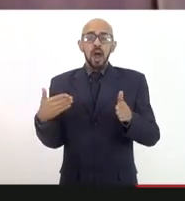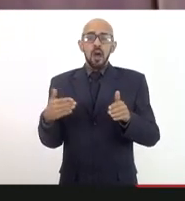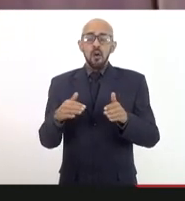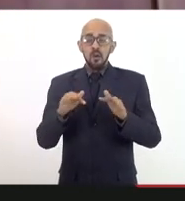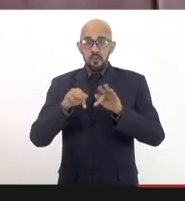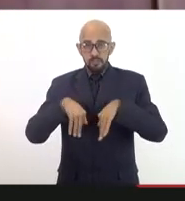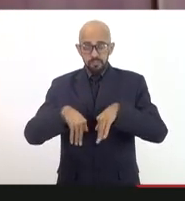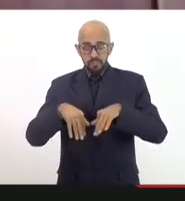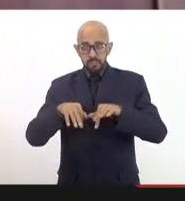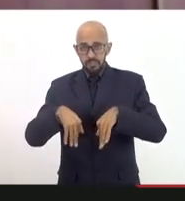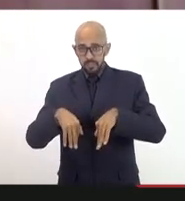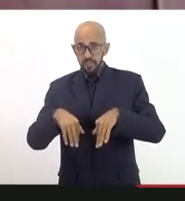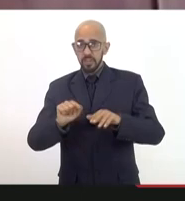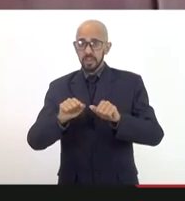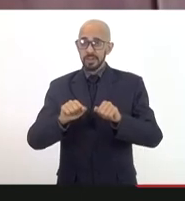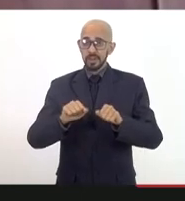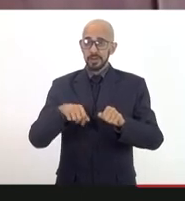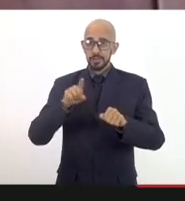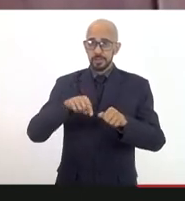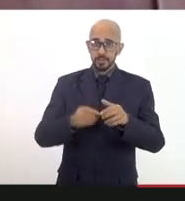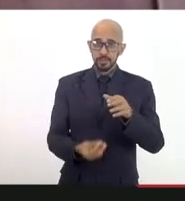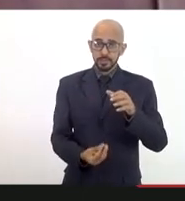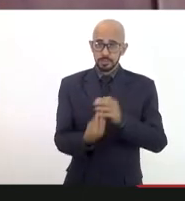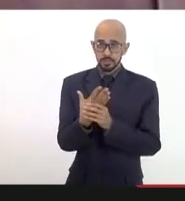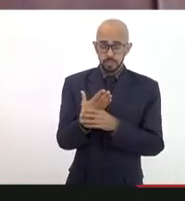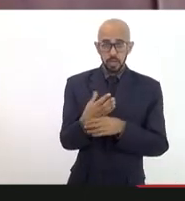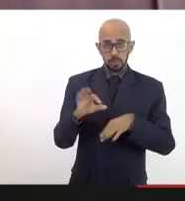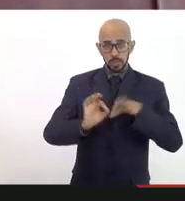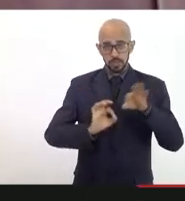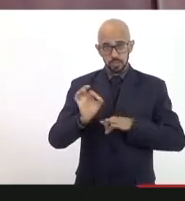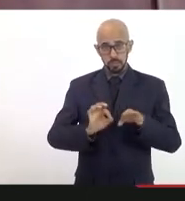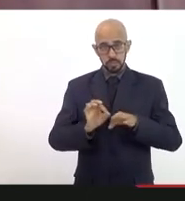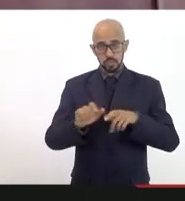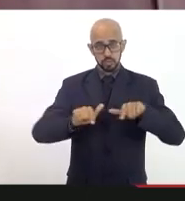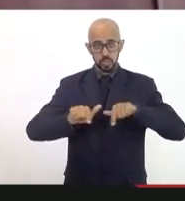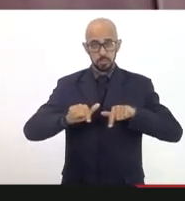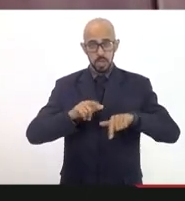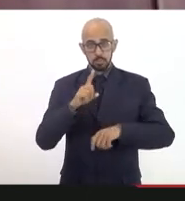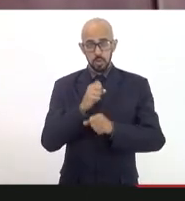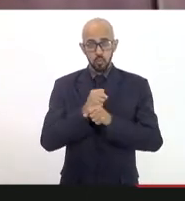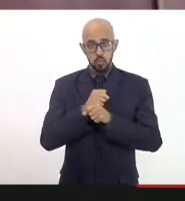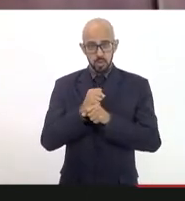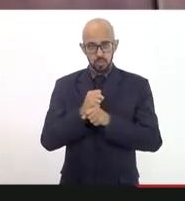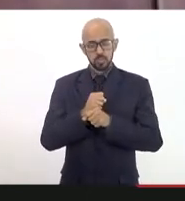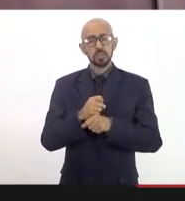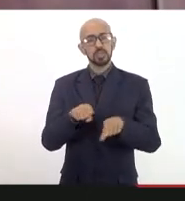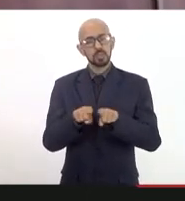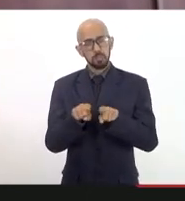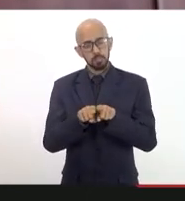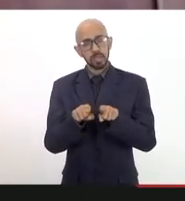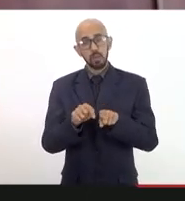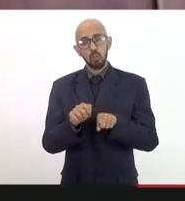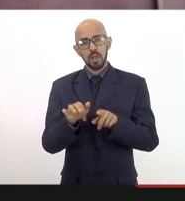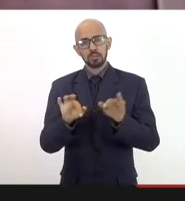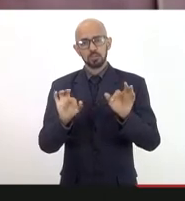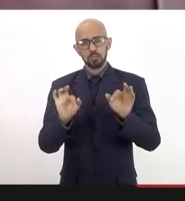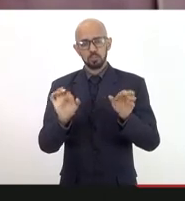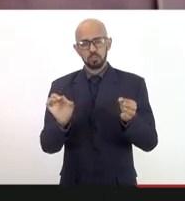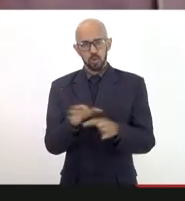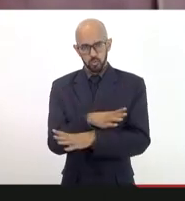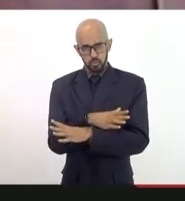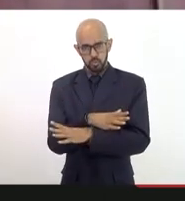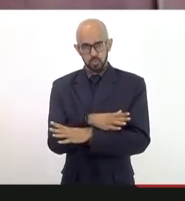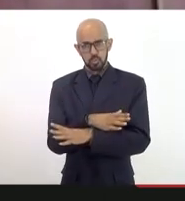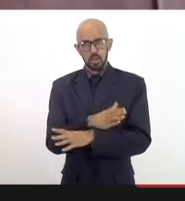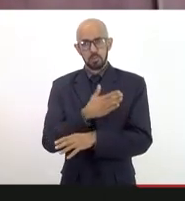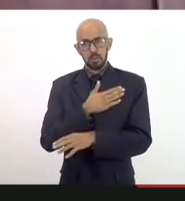é construir o plano de trabalho para um ano, que também já está bastante adiantado. Então, eu acho que ainda